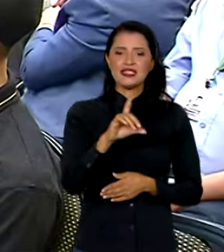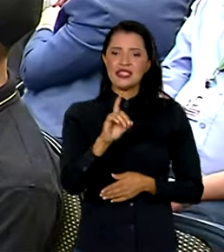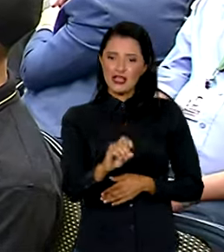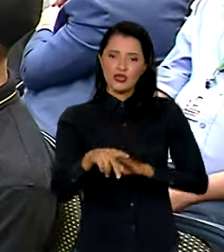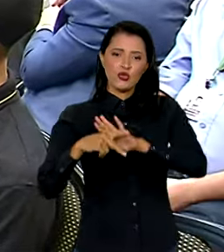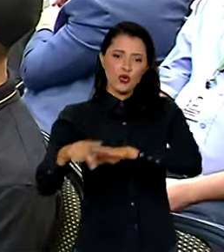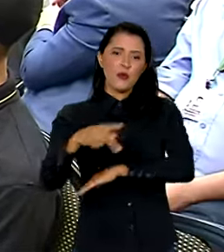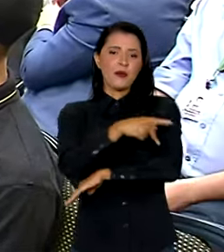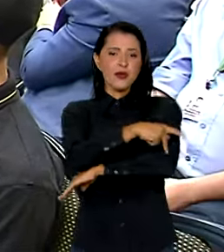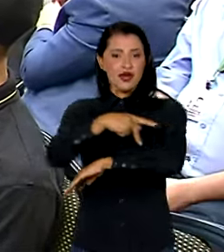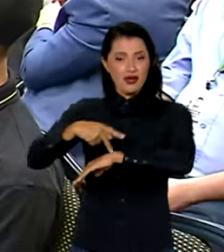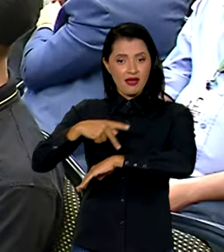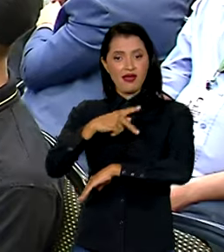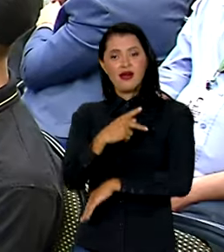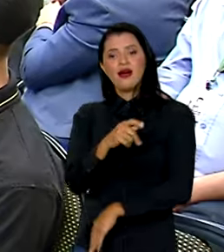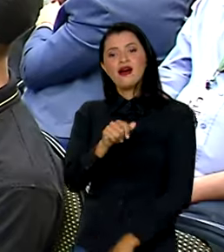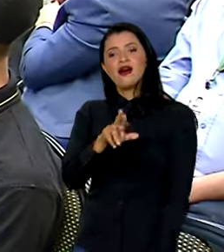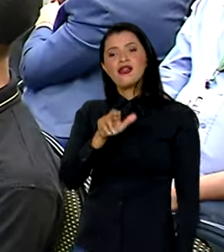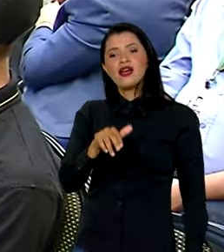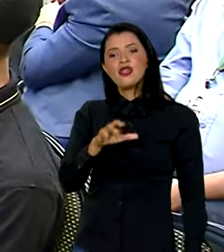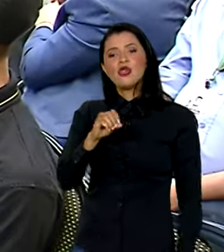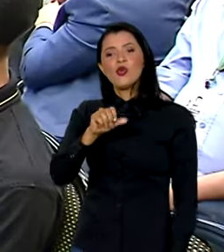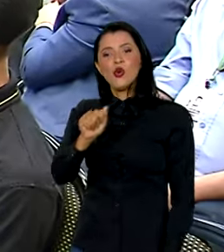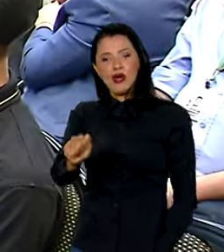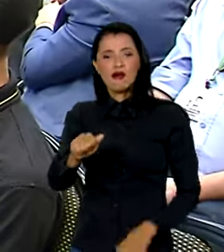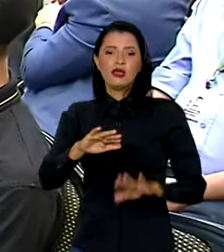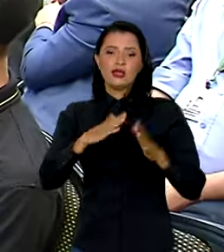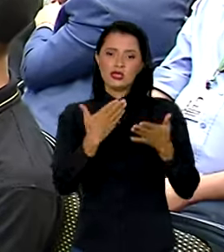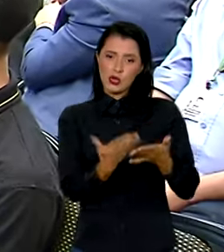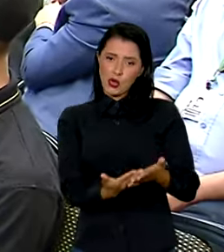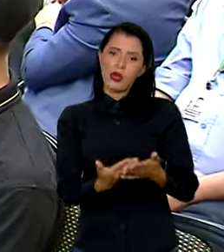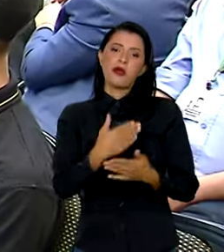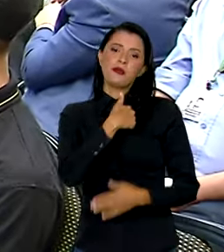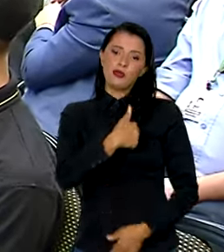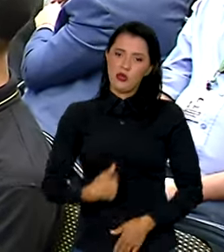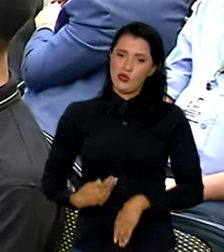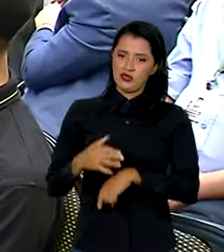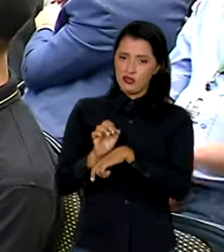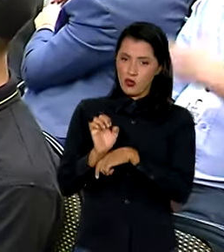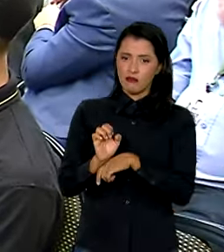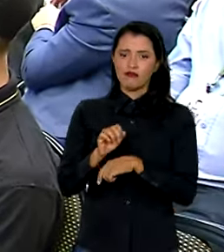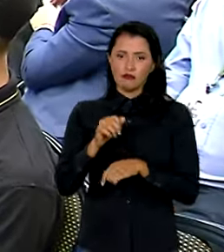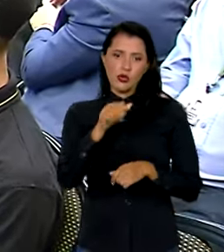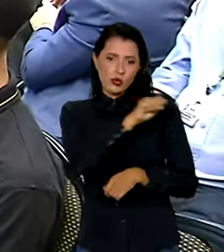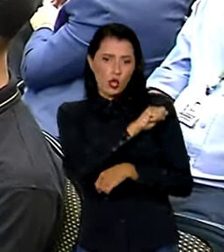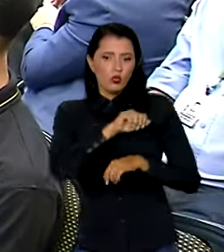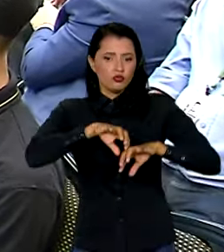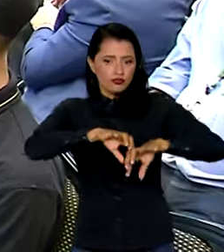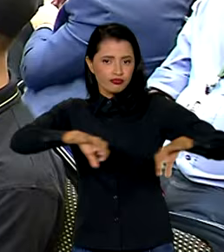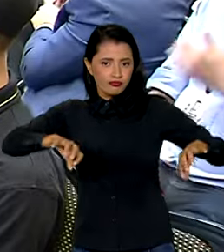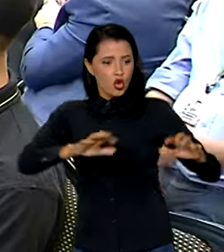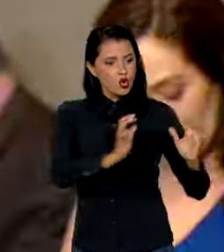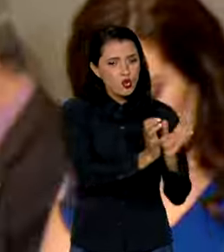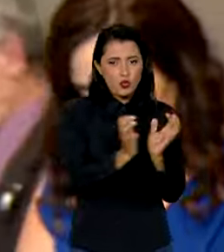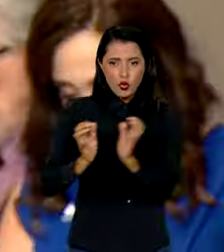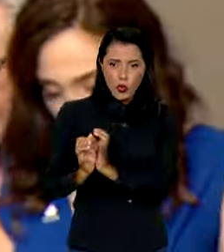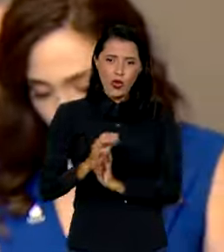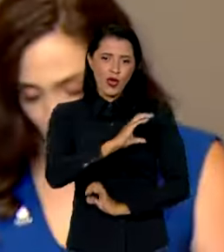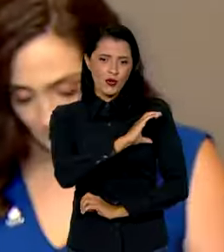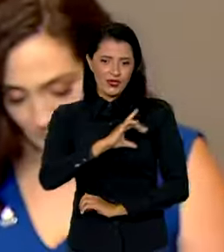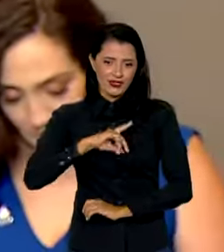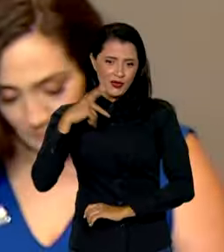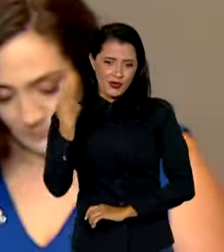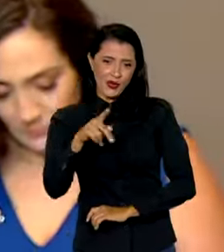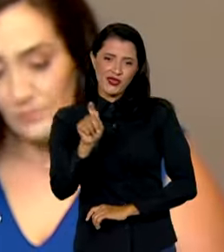Paranoá, escola pública estadual. Os alunos foram divididos em grupos, sob a coordenação de mentores